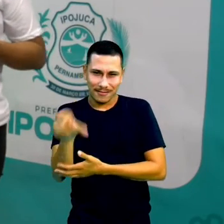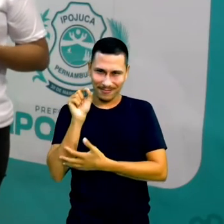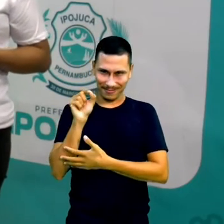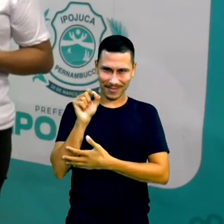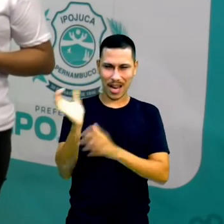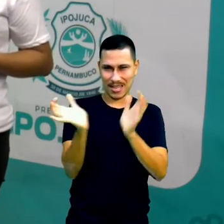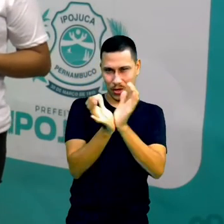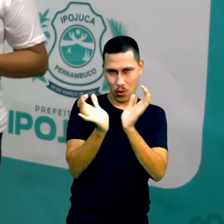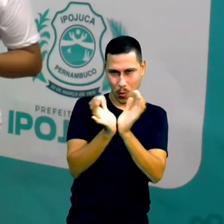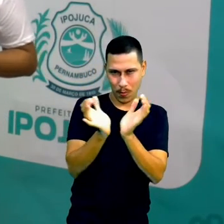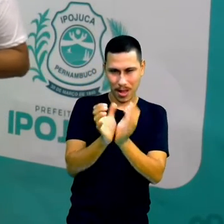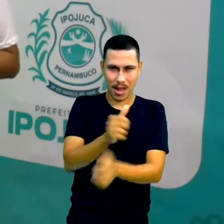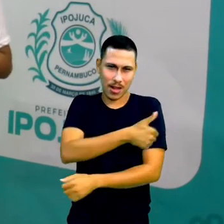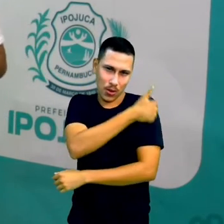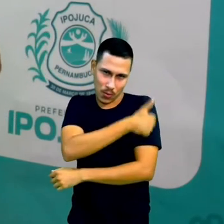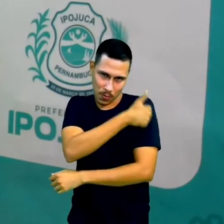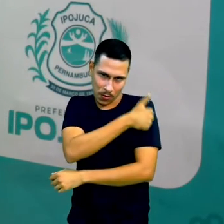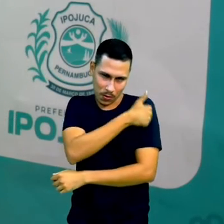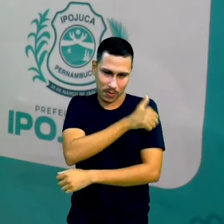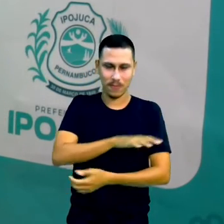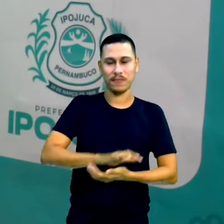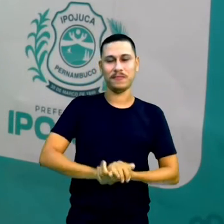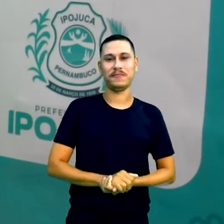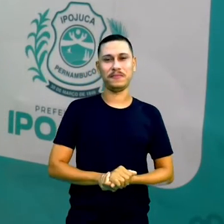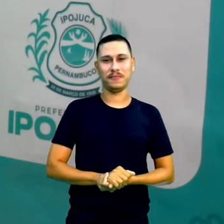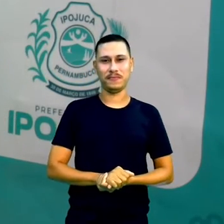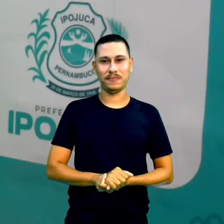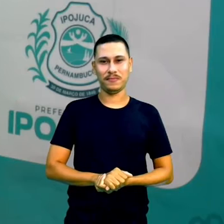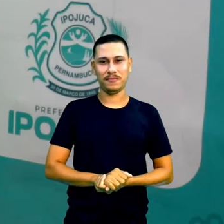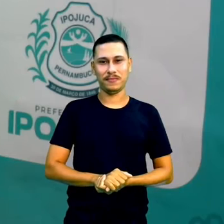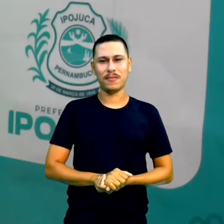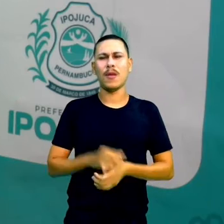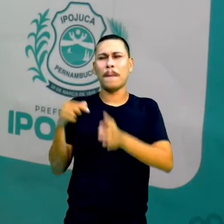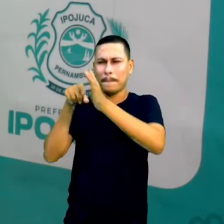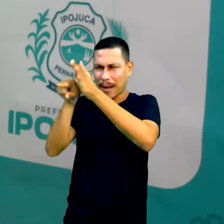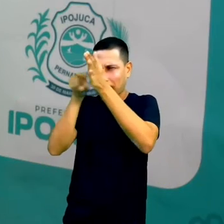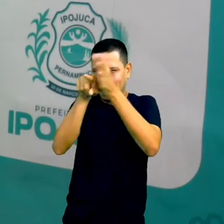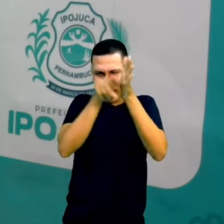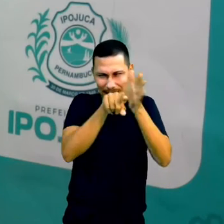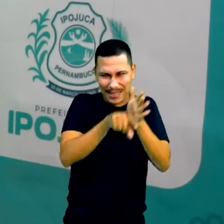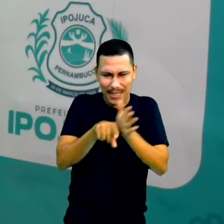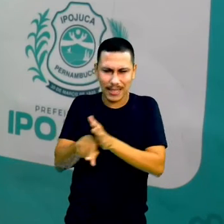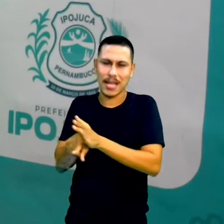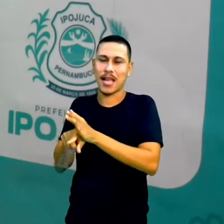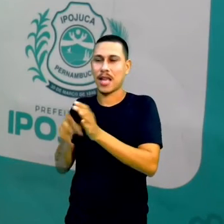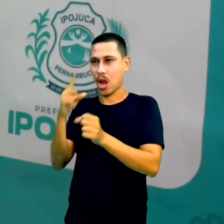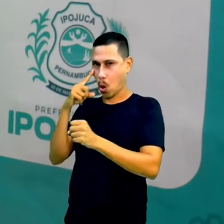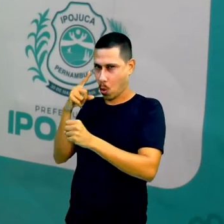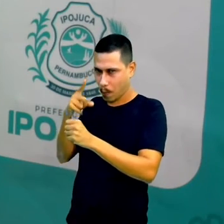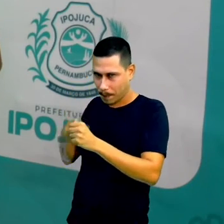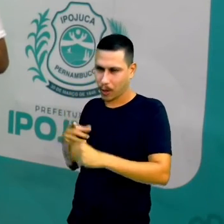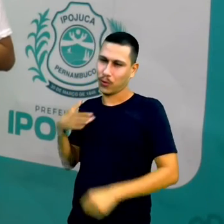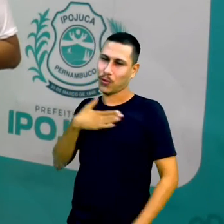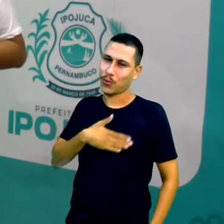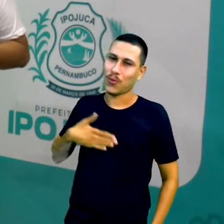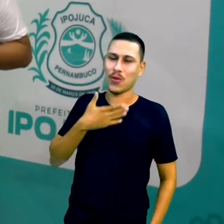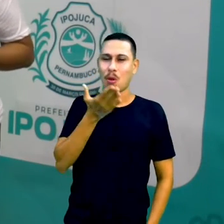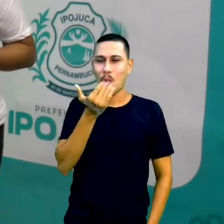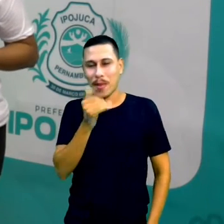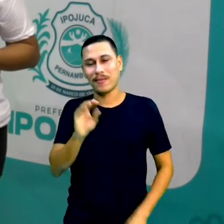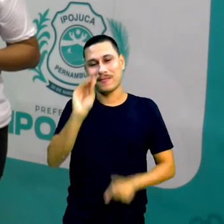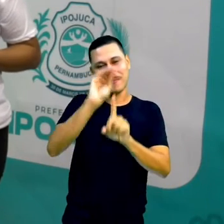preferida da turminha do primeiro ano? Fizeram pesquisa e descobriram que eles gostam de